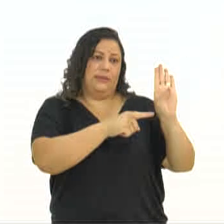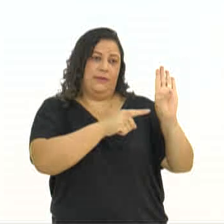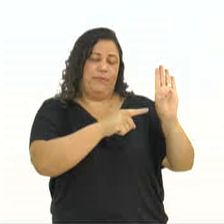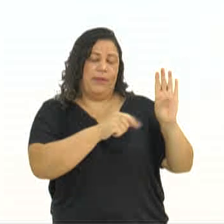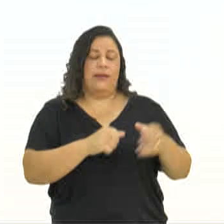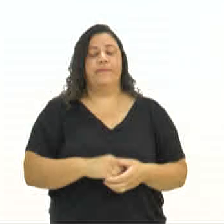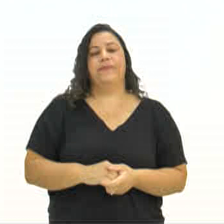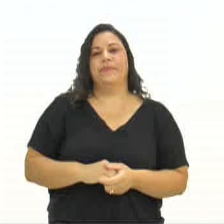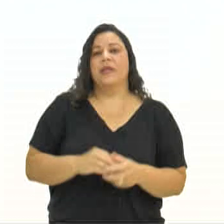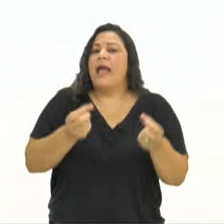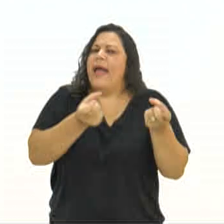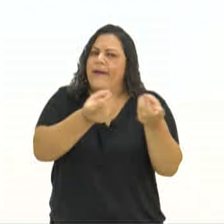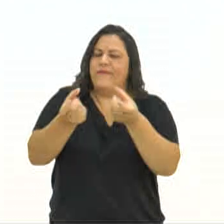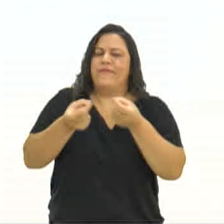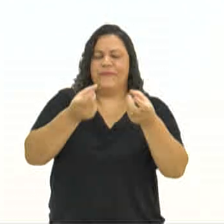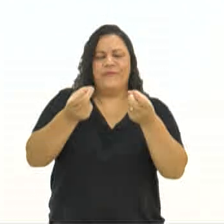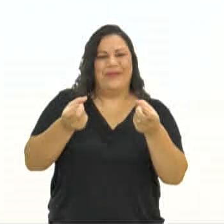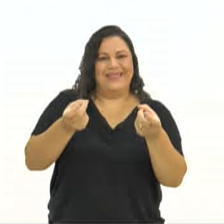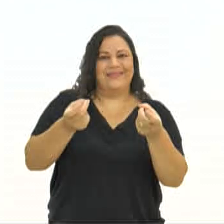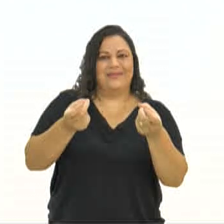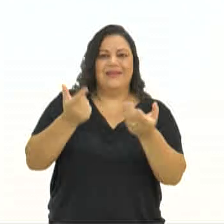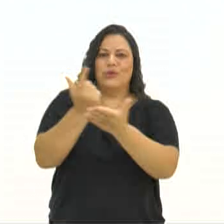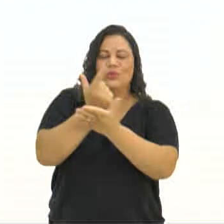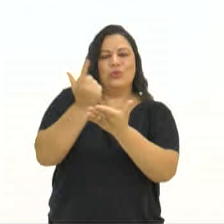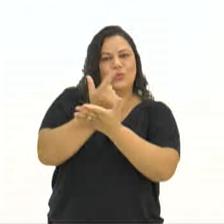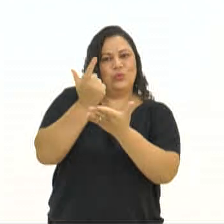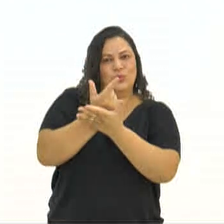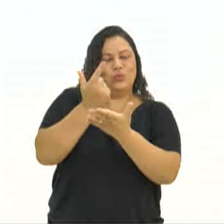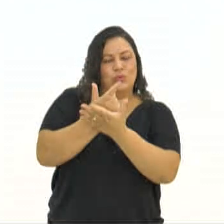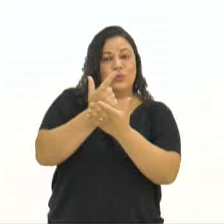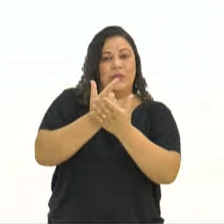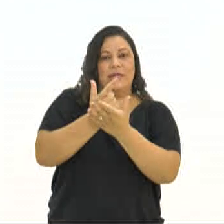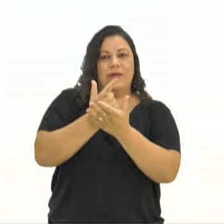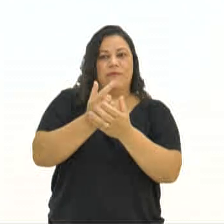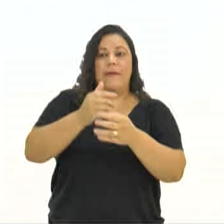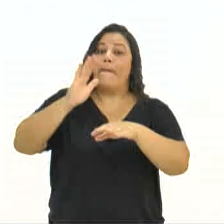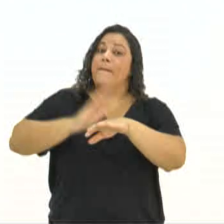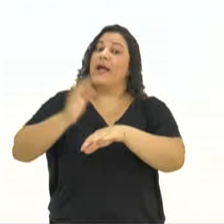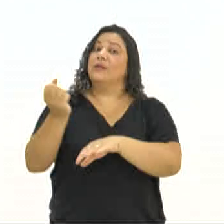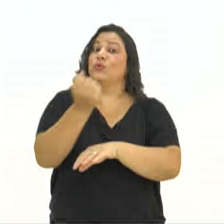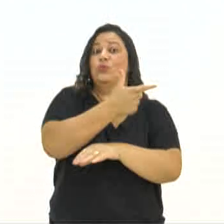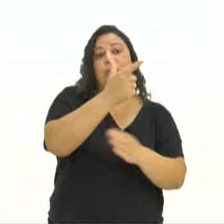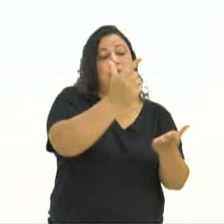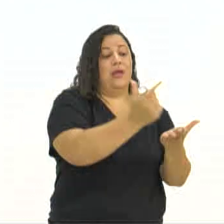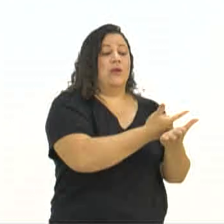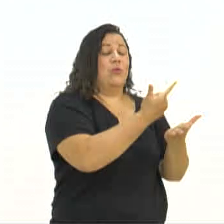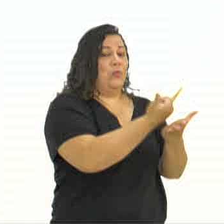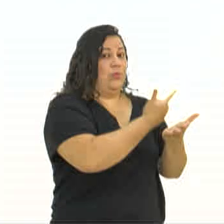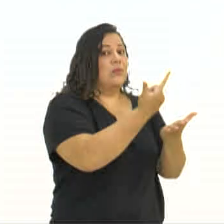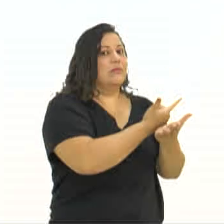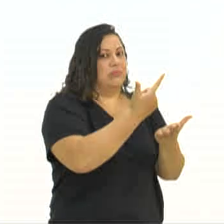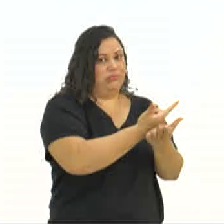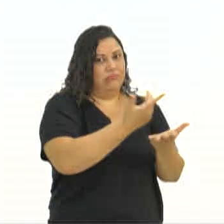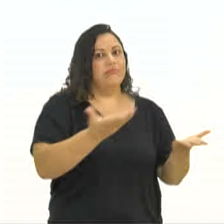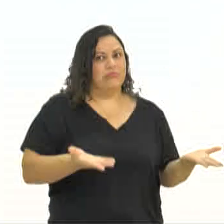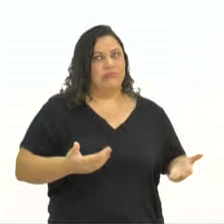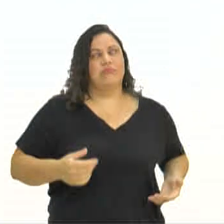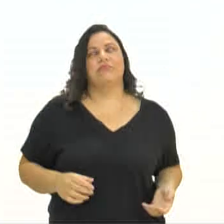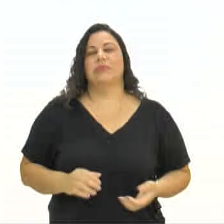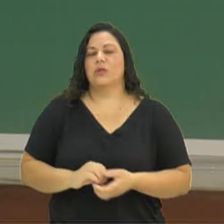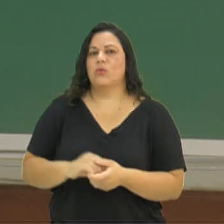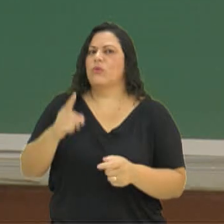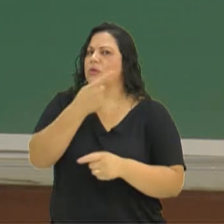eletrônicos superou a venda dos impressos nesse site, na Amazon.com. Não foi divulgar um